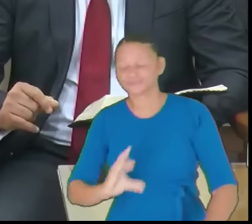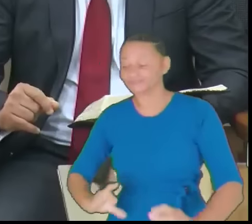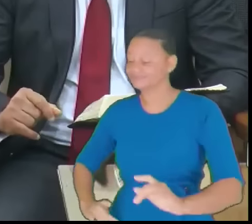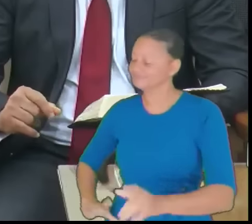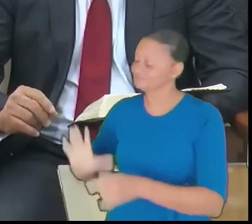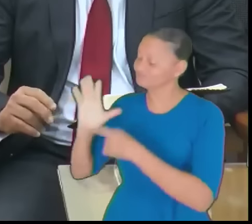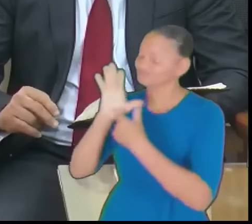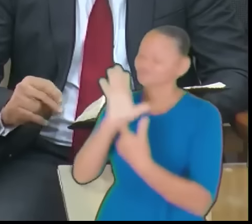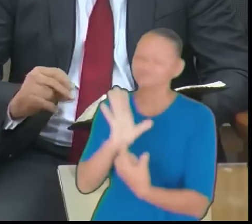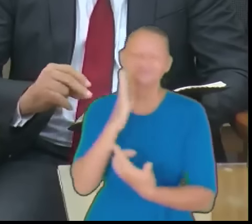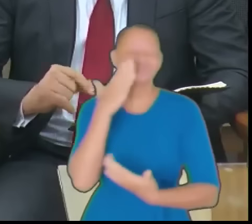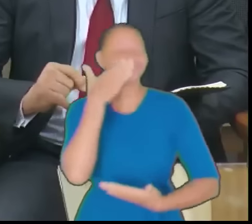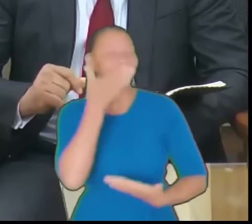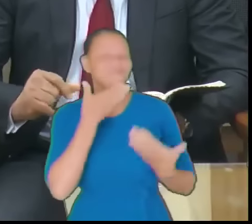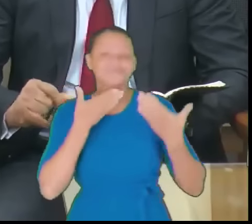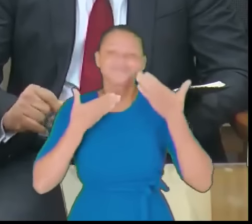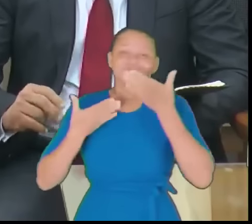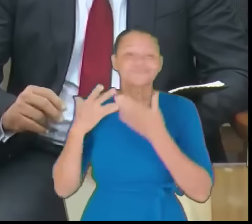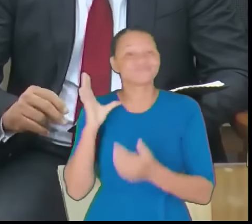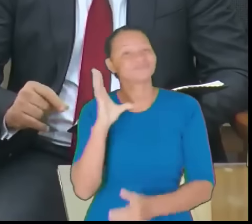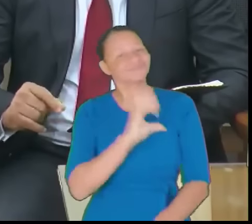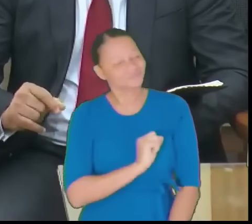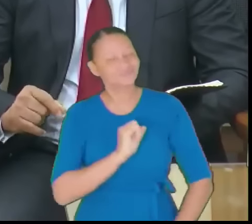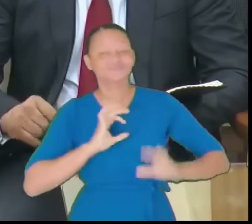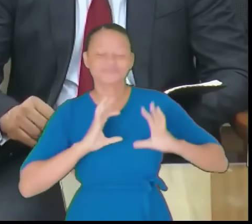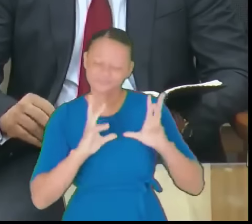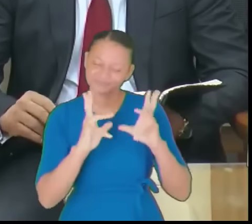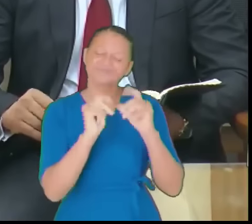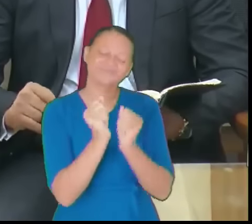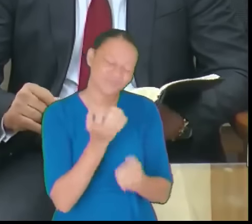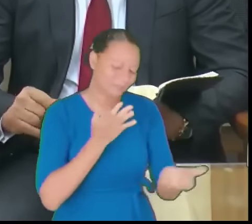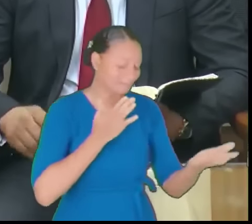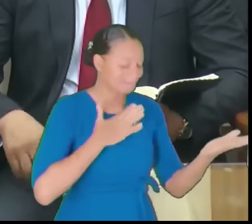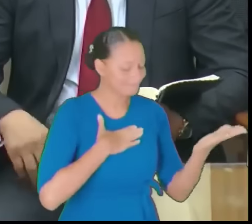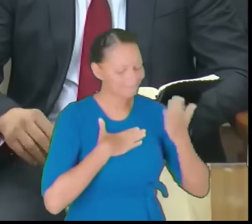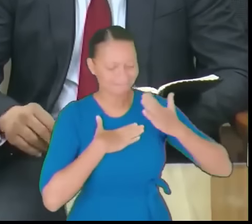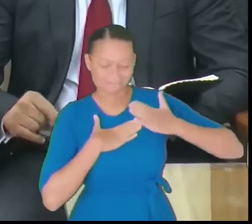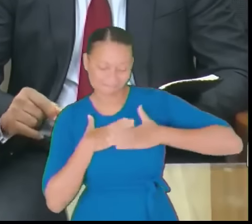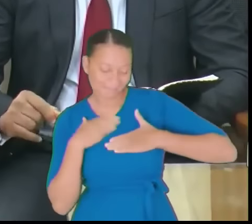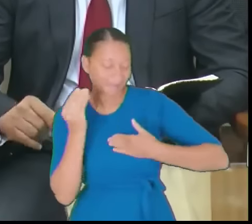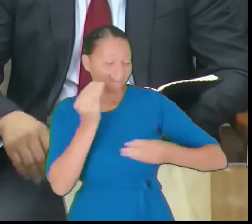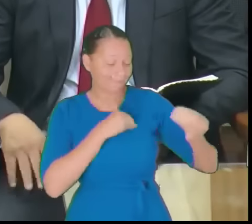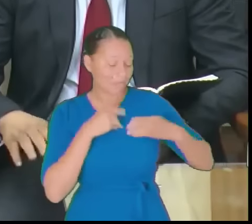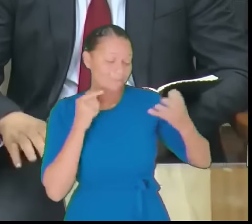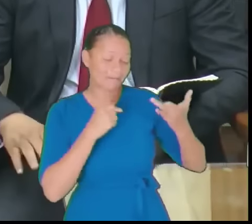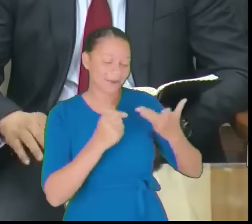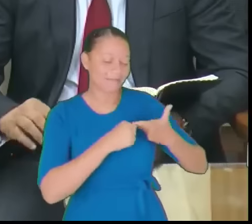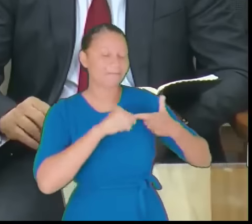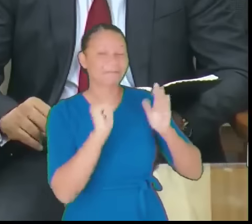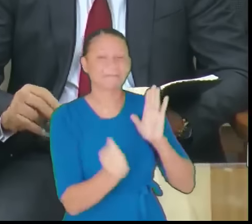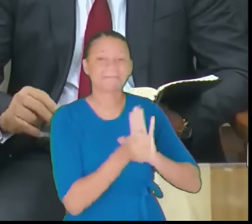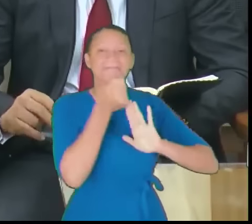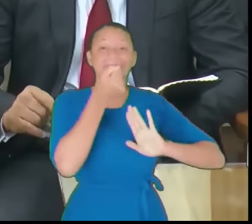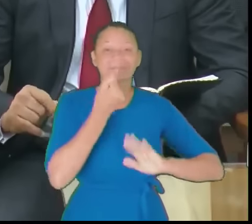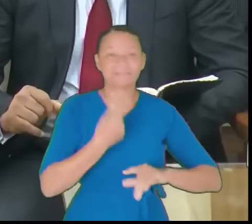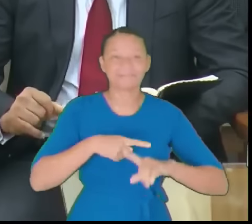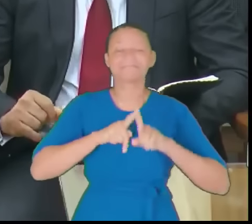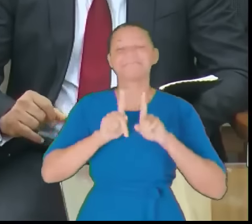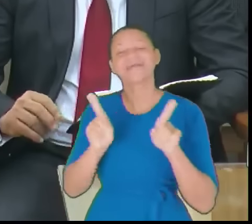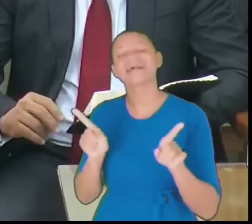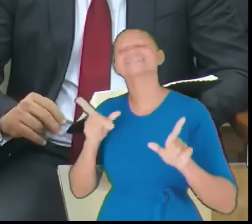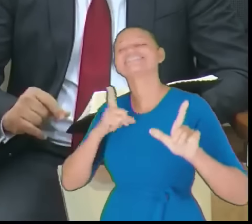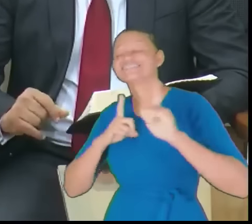doce amor. Todos meus pecados apagados estão, paz e gozo